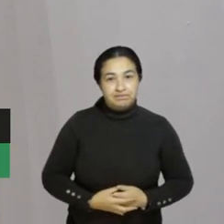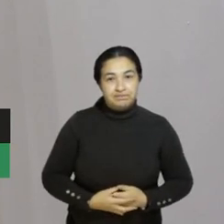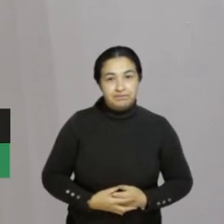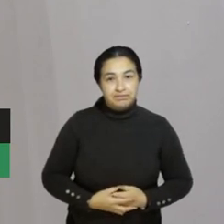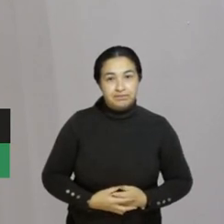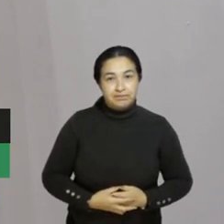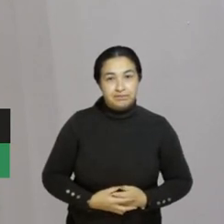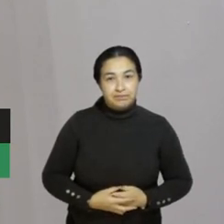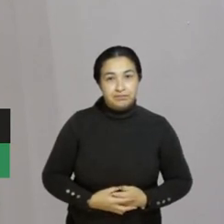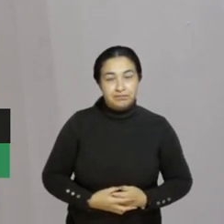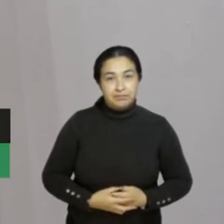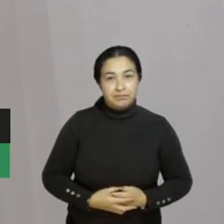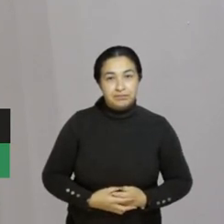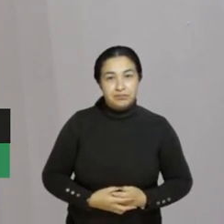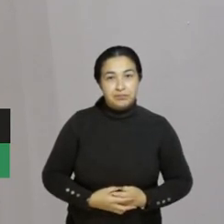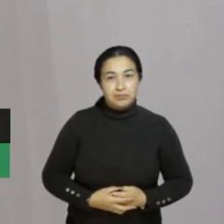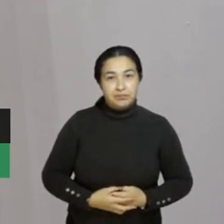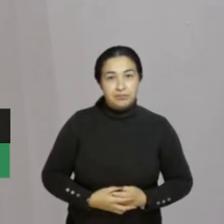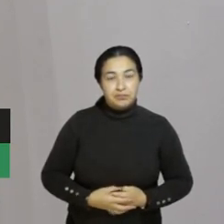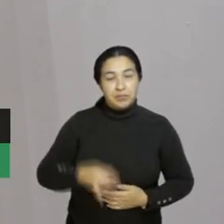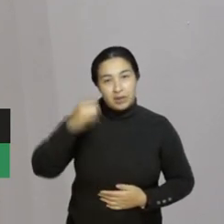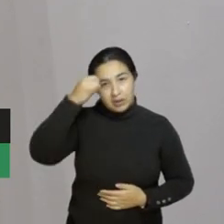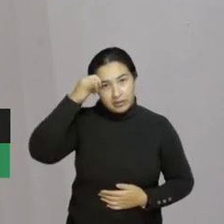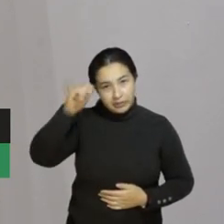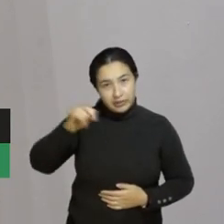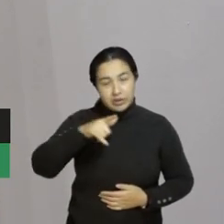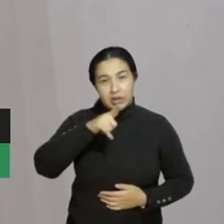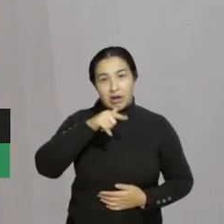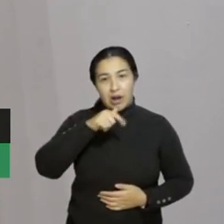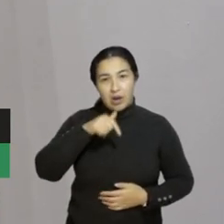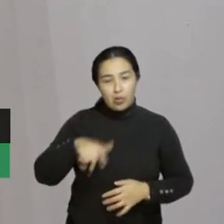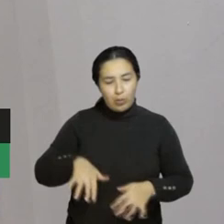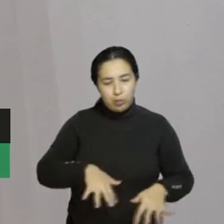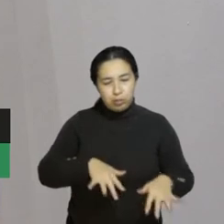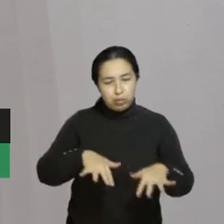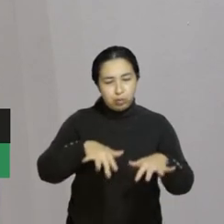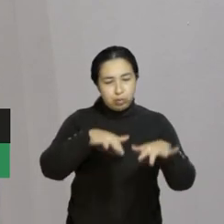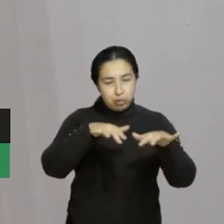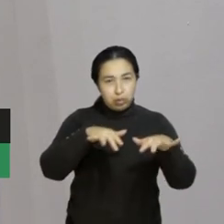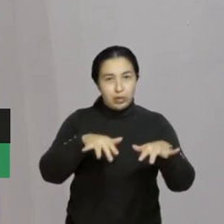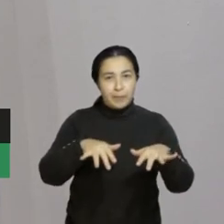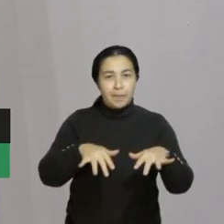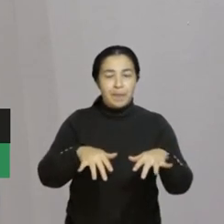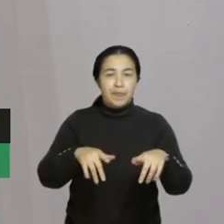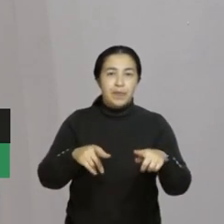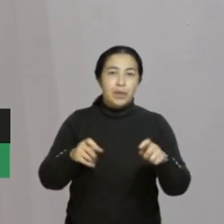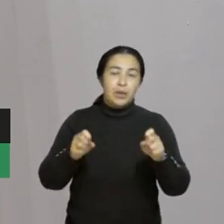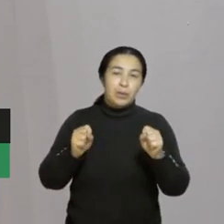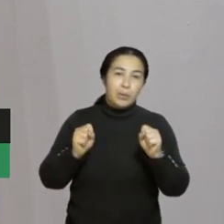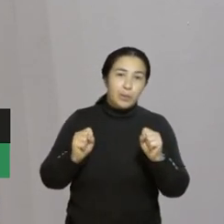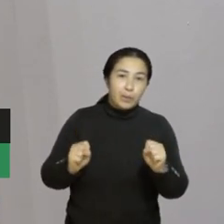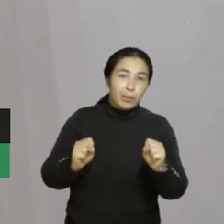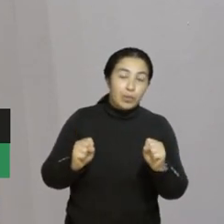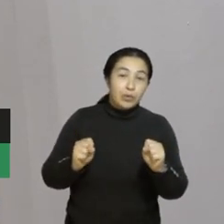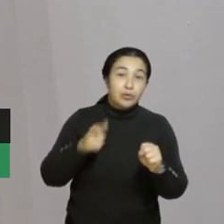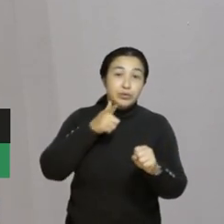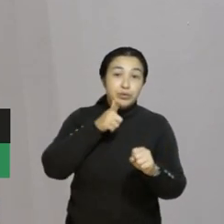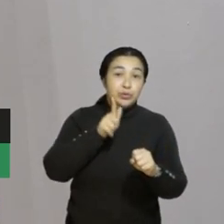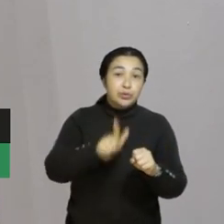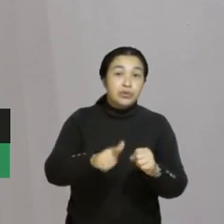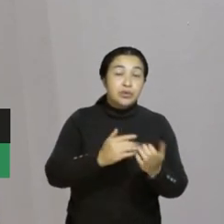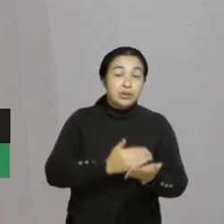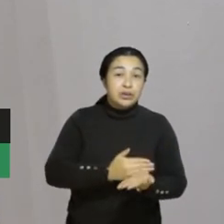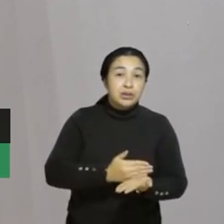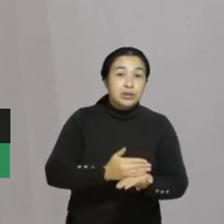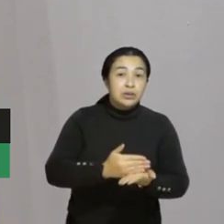do sistema de contenção de cheias, vai permitir que a gente tenha uma expectativa de início